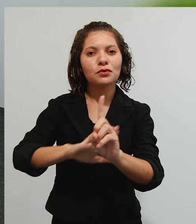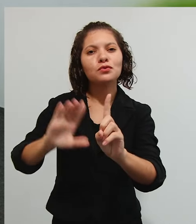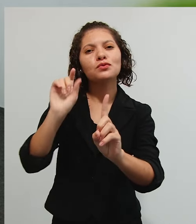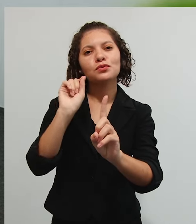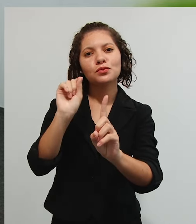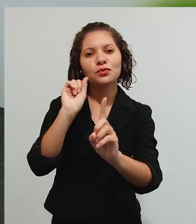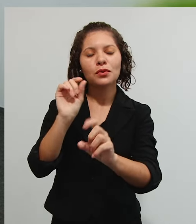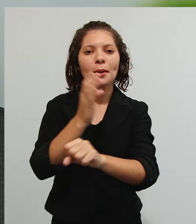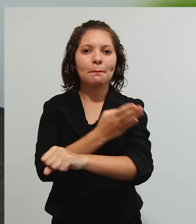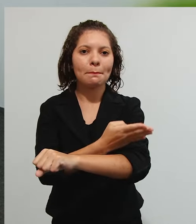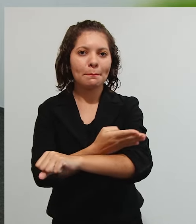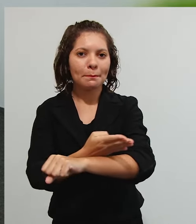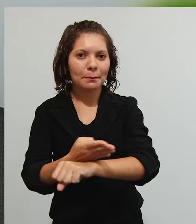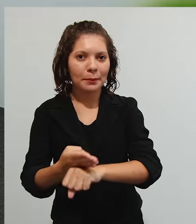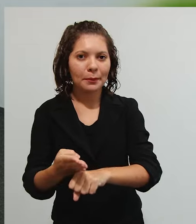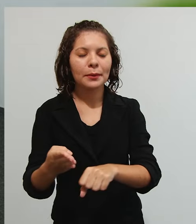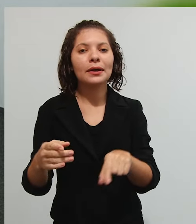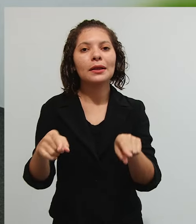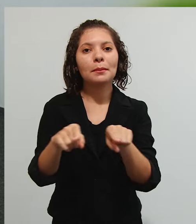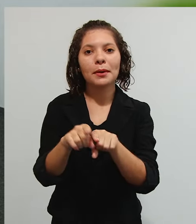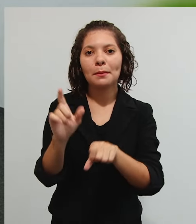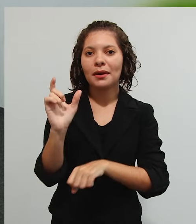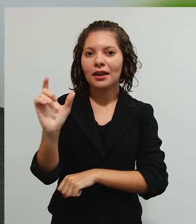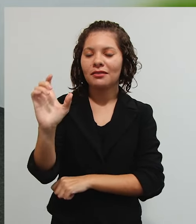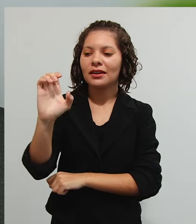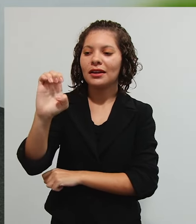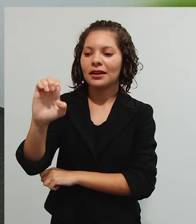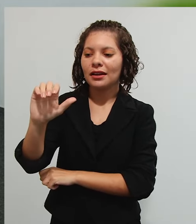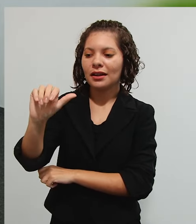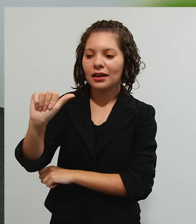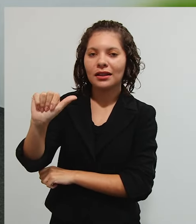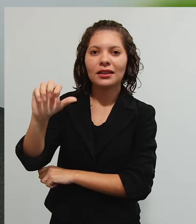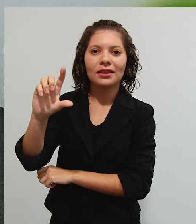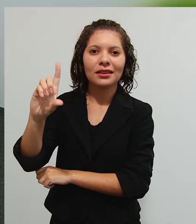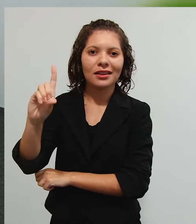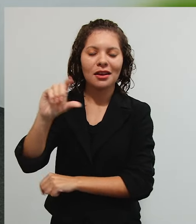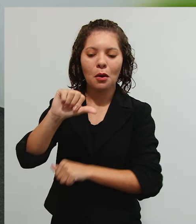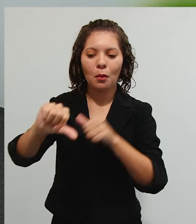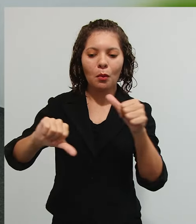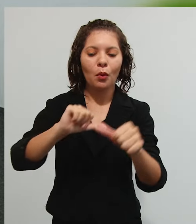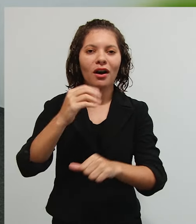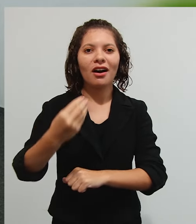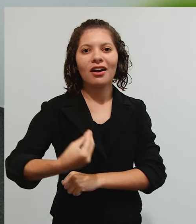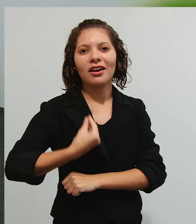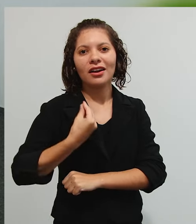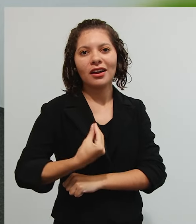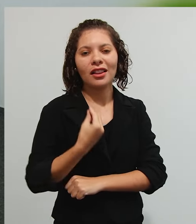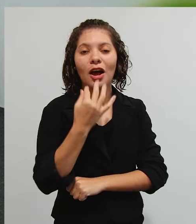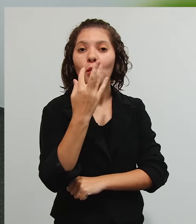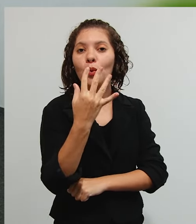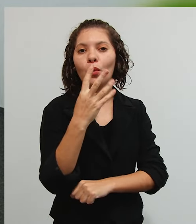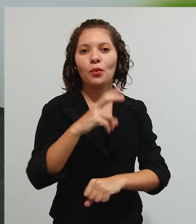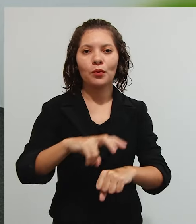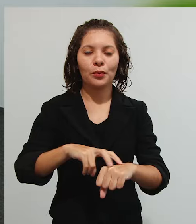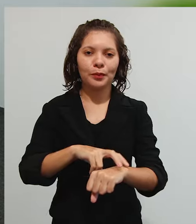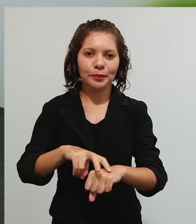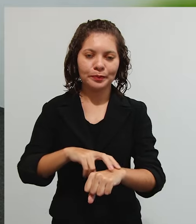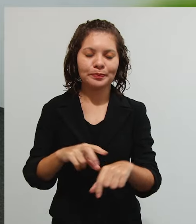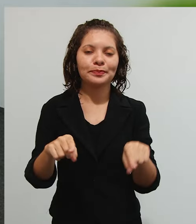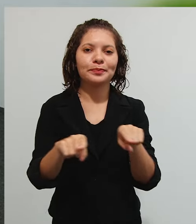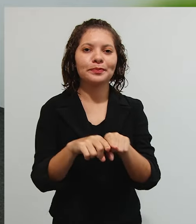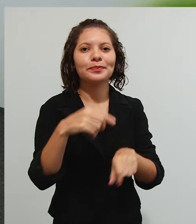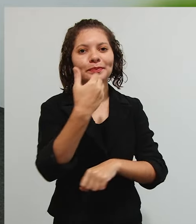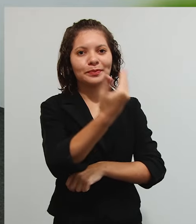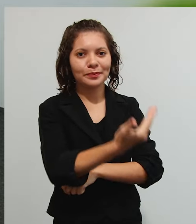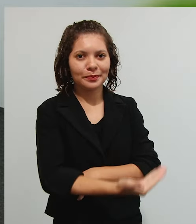Ao fundo tem uma parede branca com os dizeres EAD Mudando Realidades, na cor